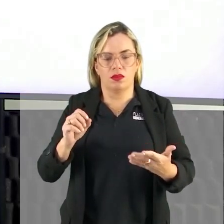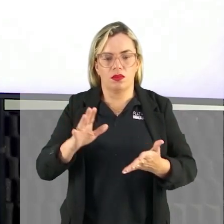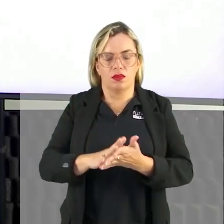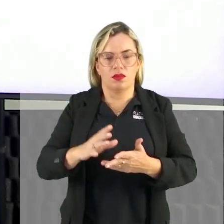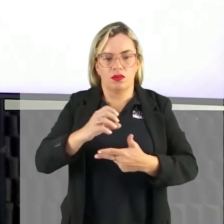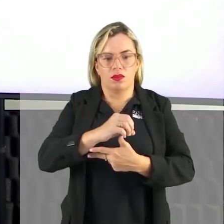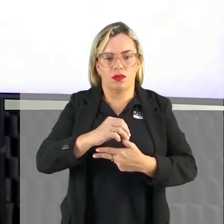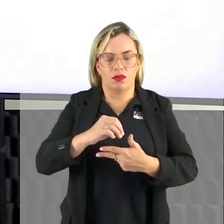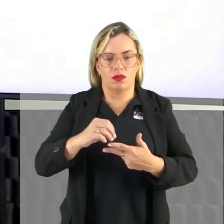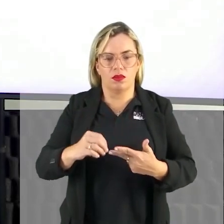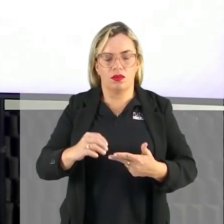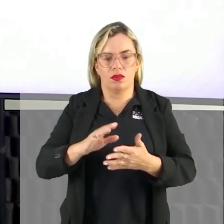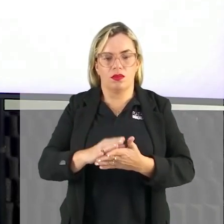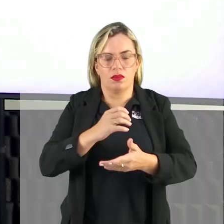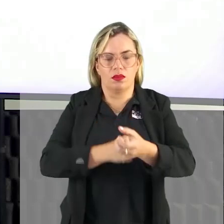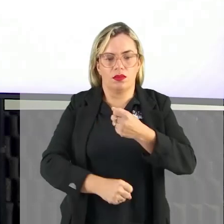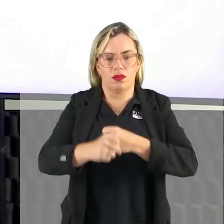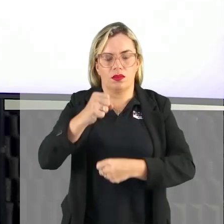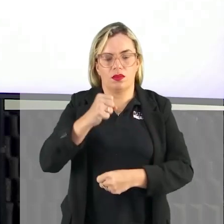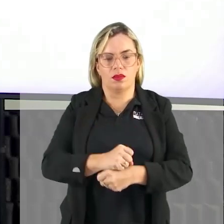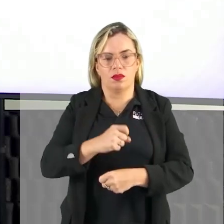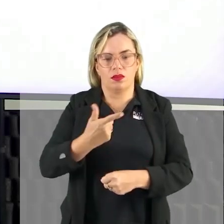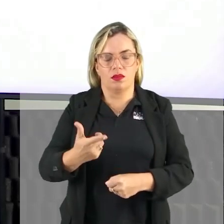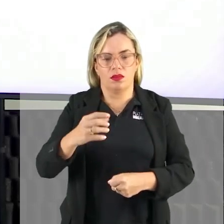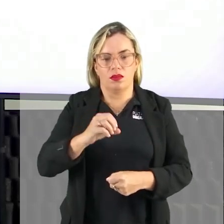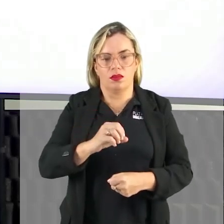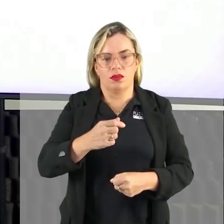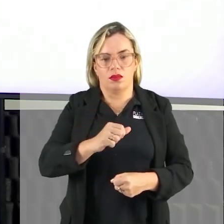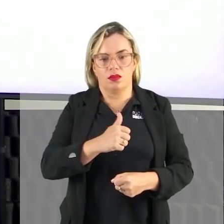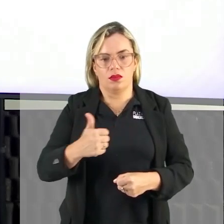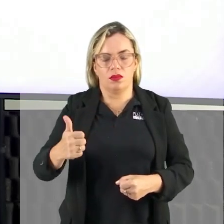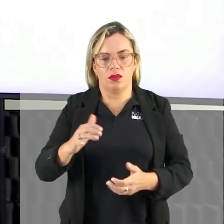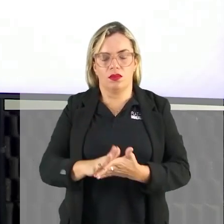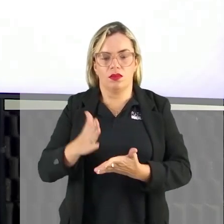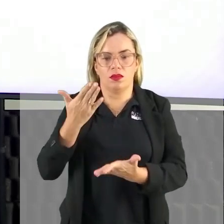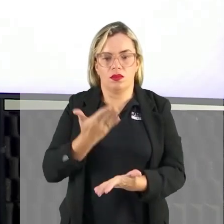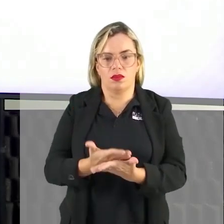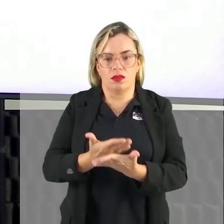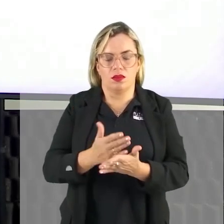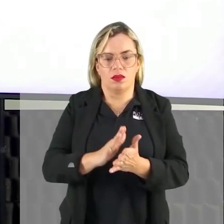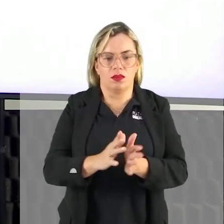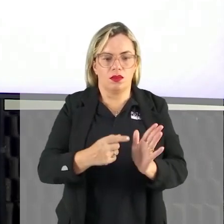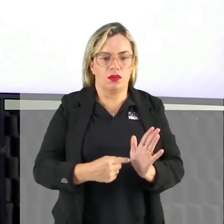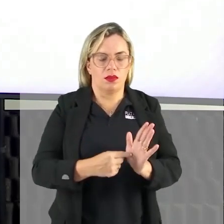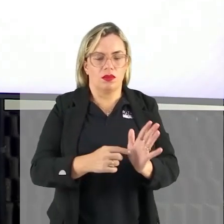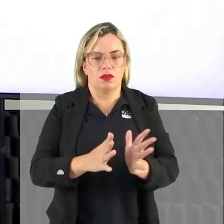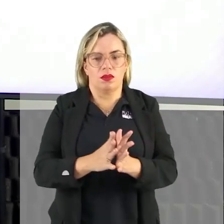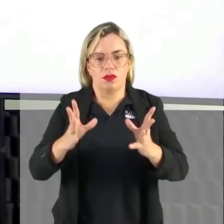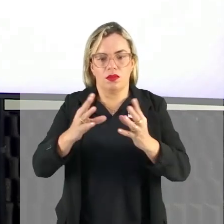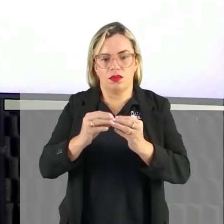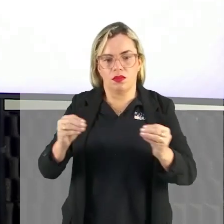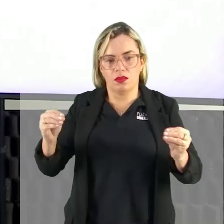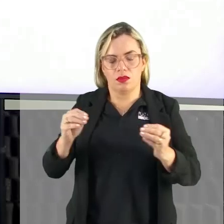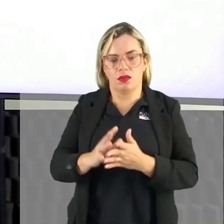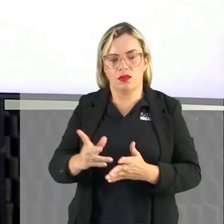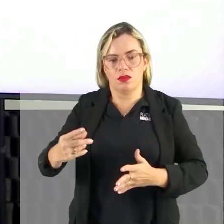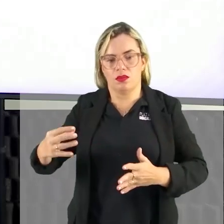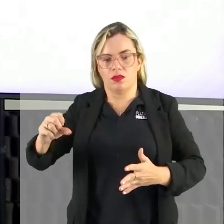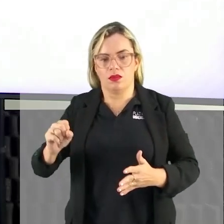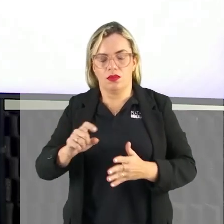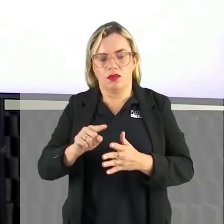Enem 2021, né? Então a gente teve uma questão que diz que estudo aponta que a extinção de